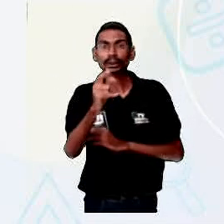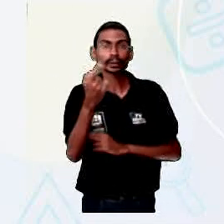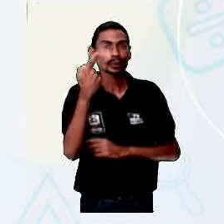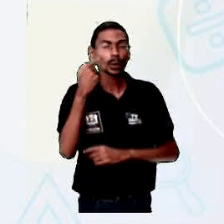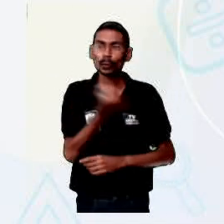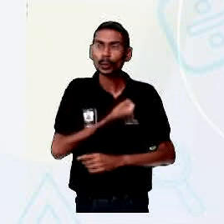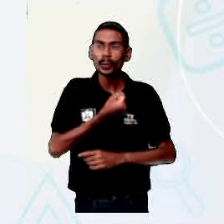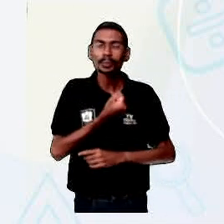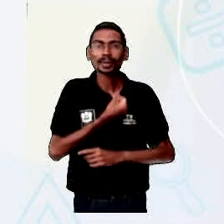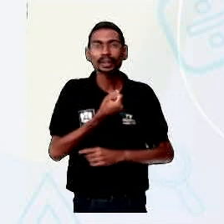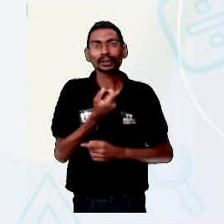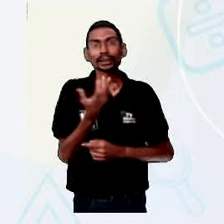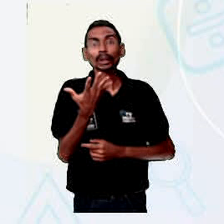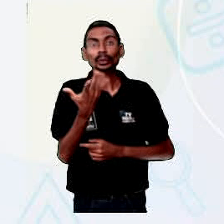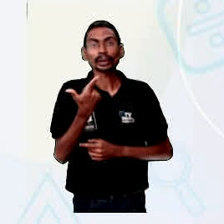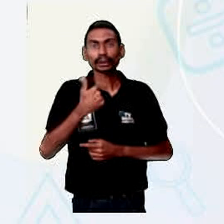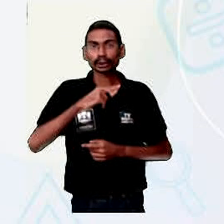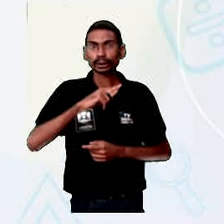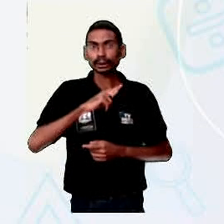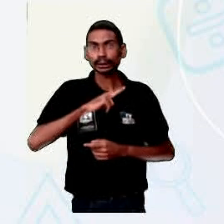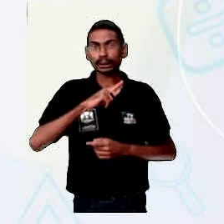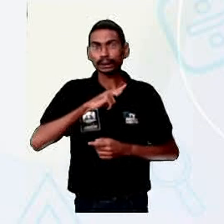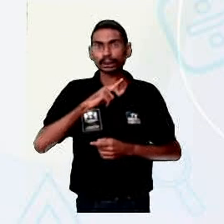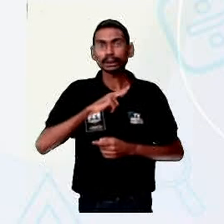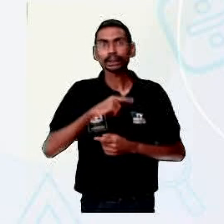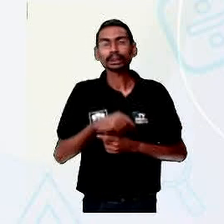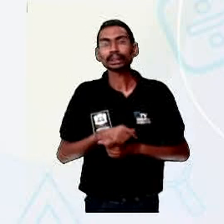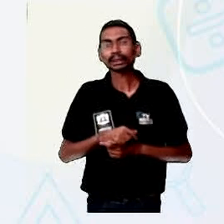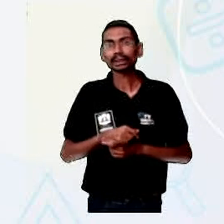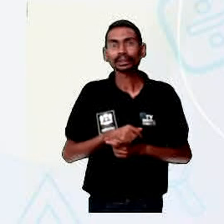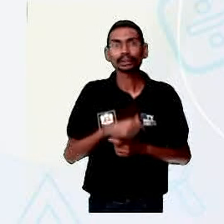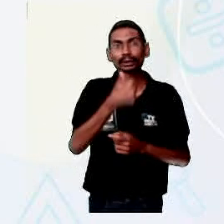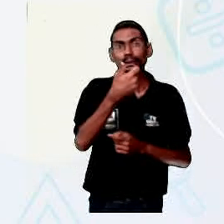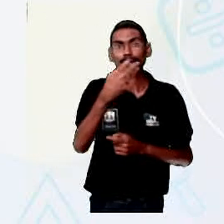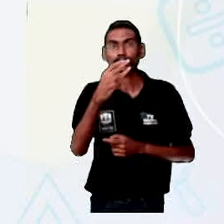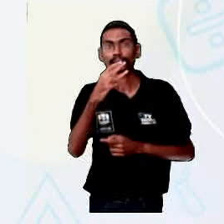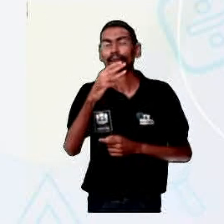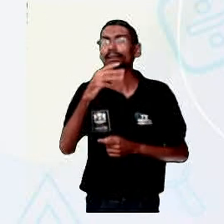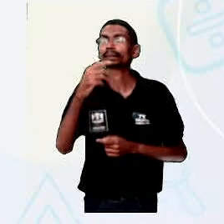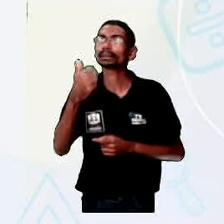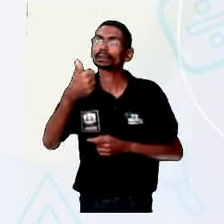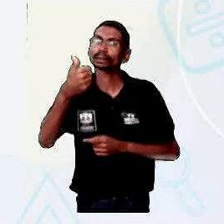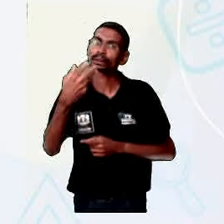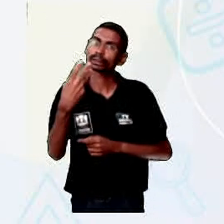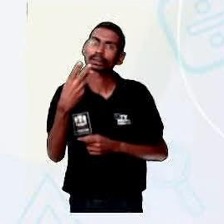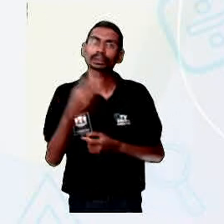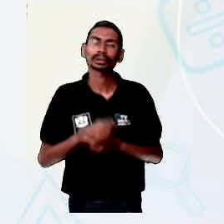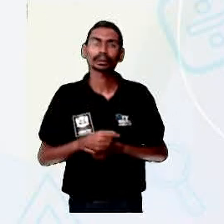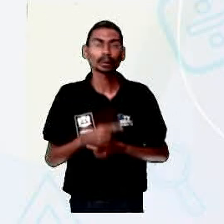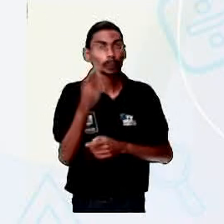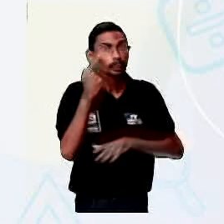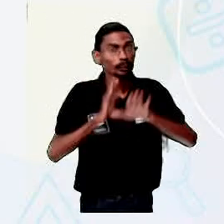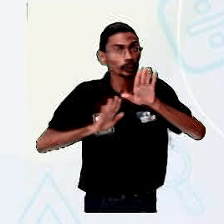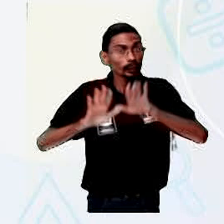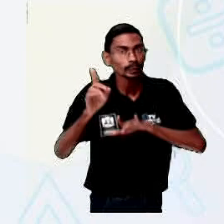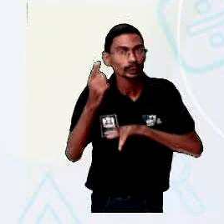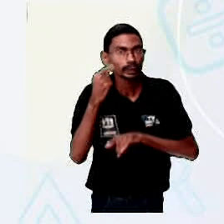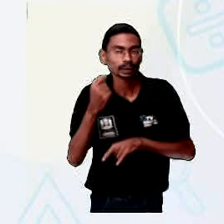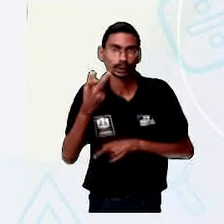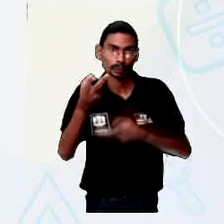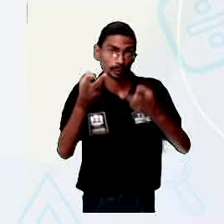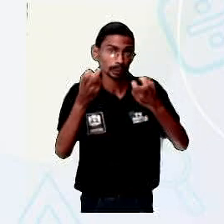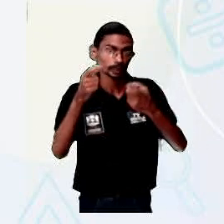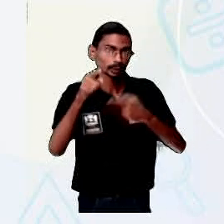naturais existem entre 3 e 13? Olha, cuidado com esse entre. Aqui o mecanismo para a gente